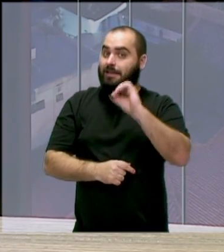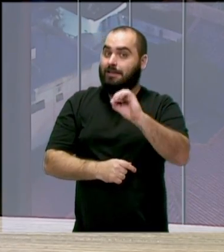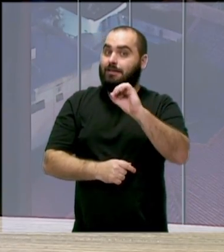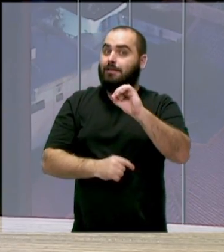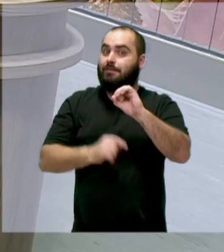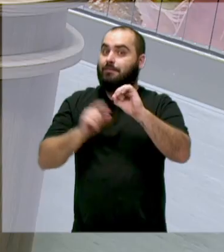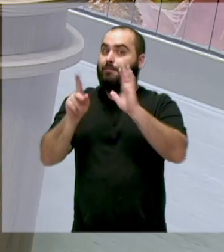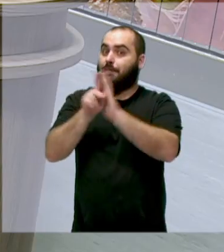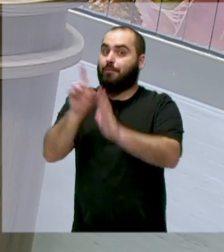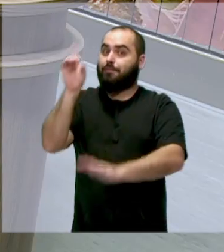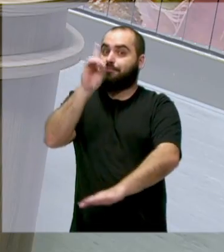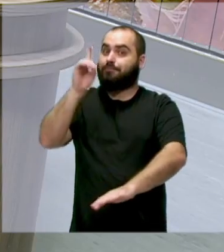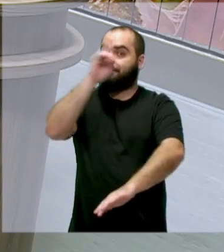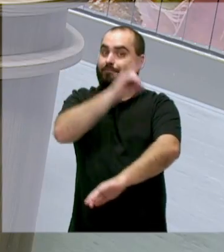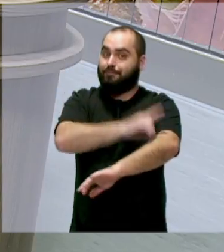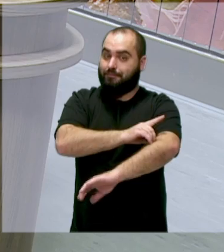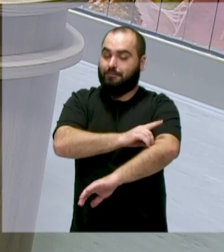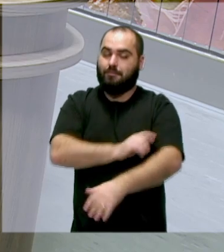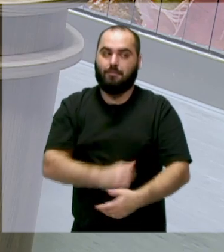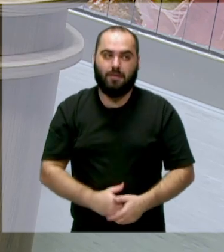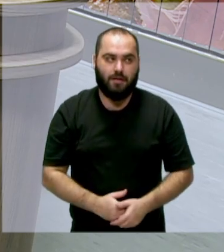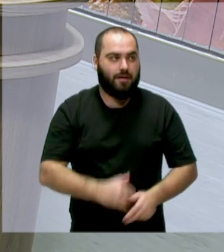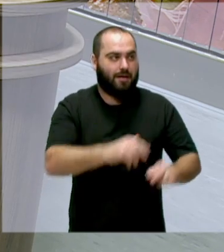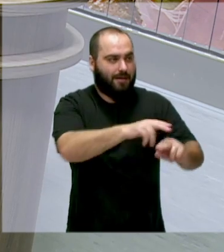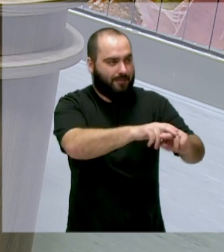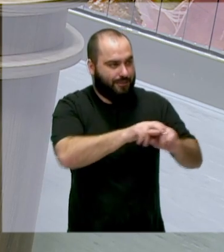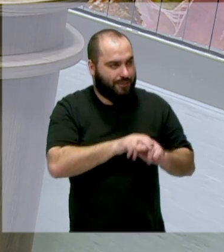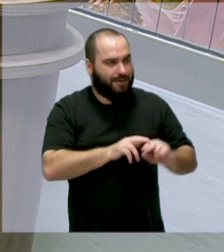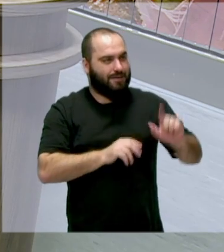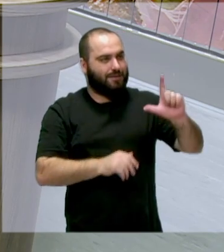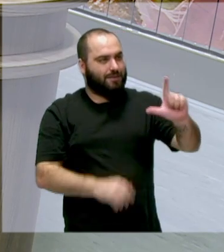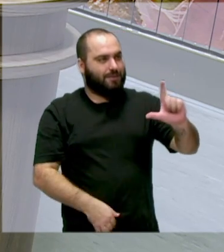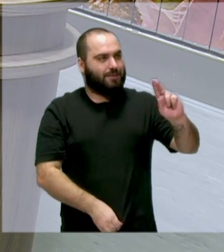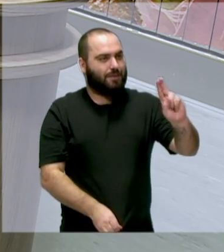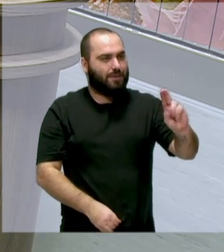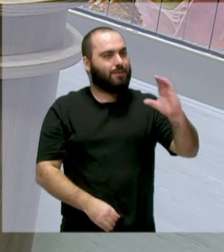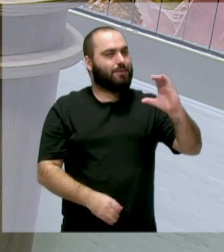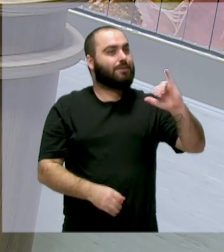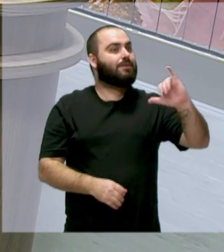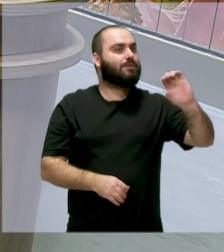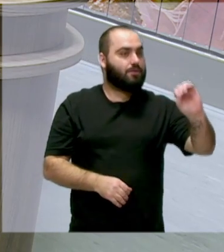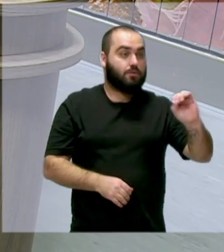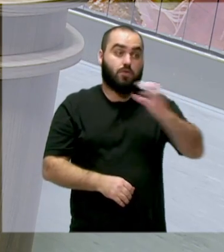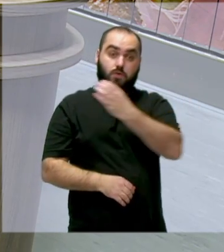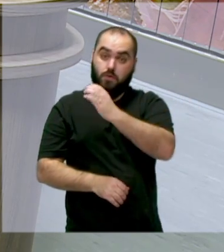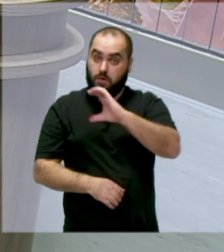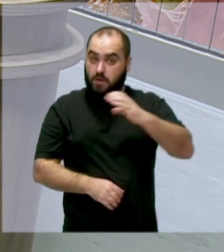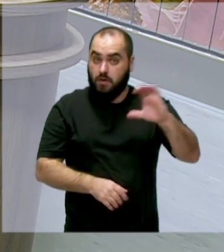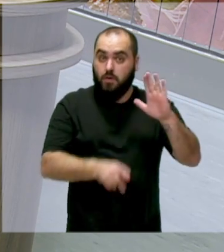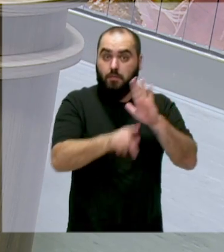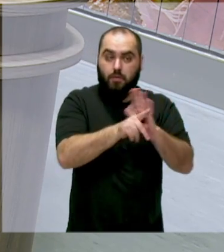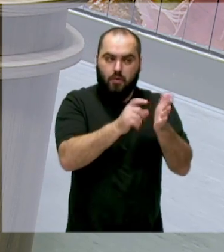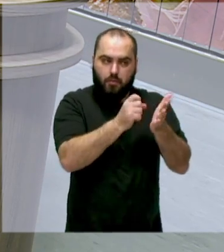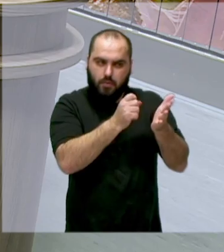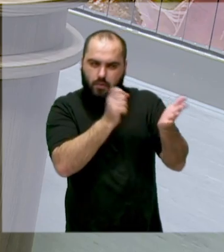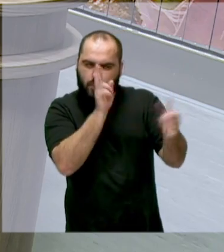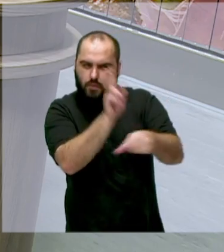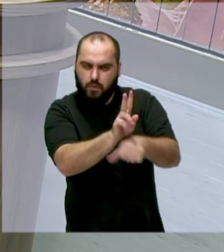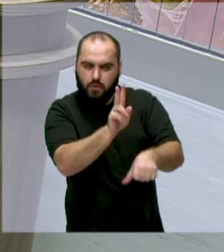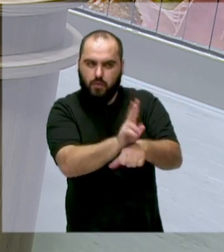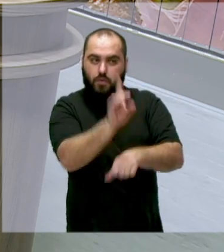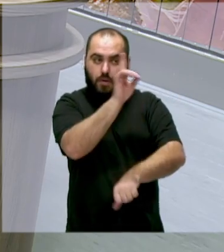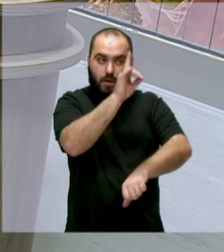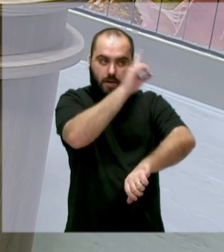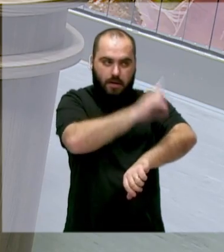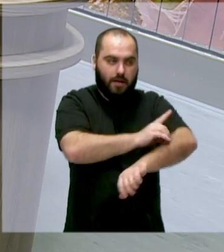dengue. E é para falar sobre isso, né, Lúcio? Lúcio Vieira, nosso coordenador do Programa de Controle da Dengue. Seja muito